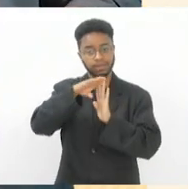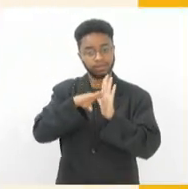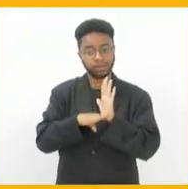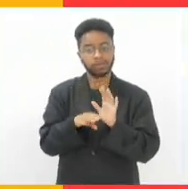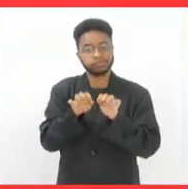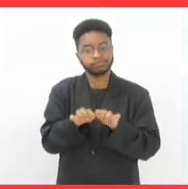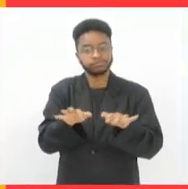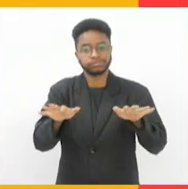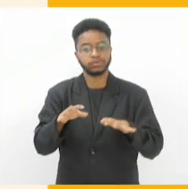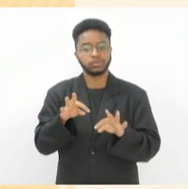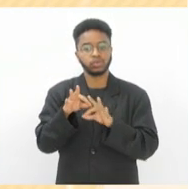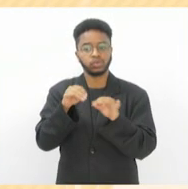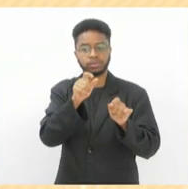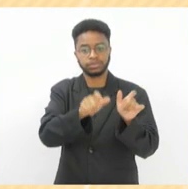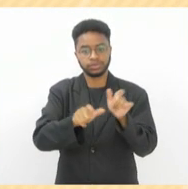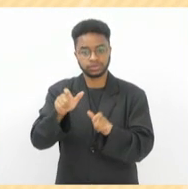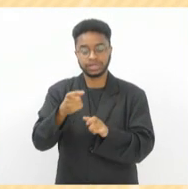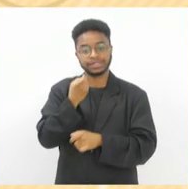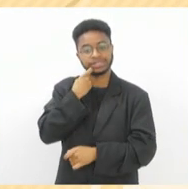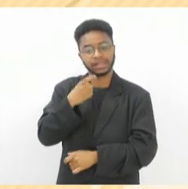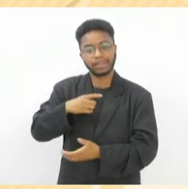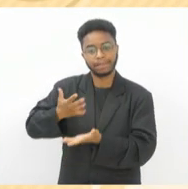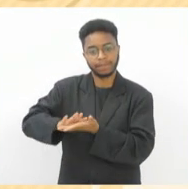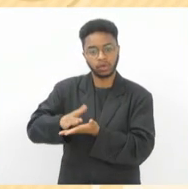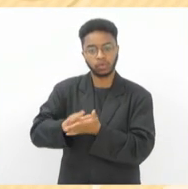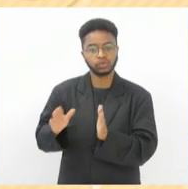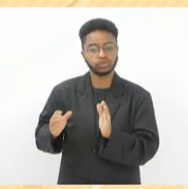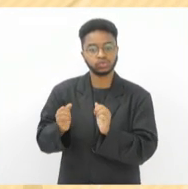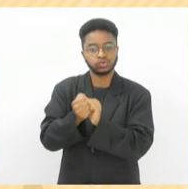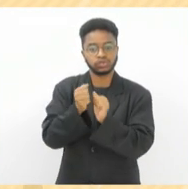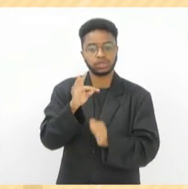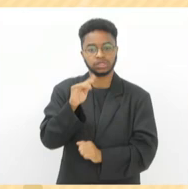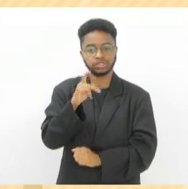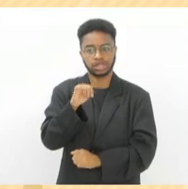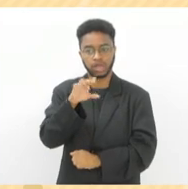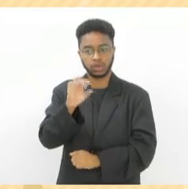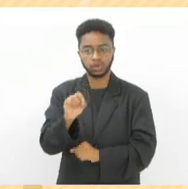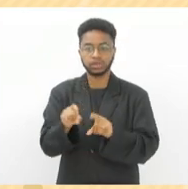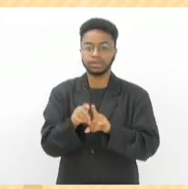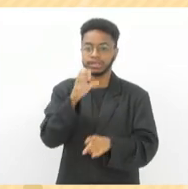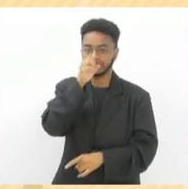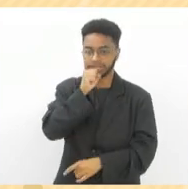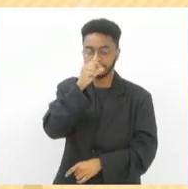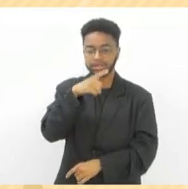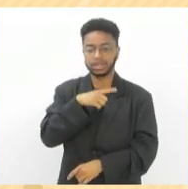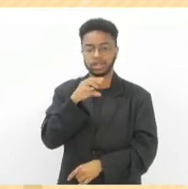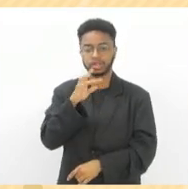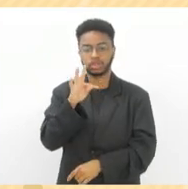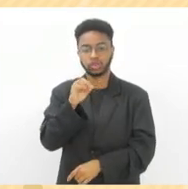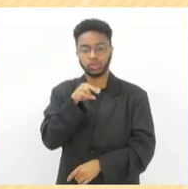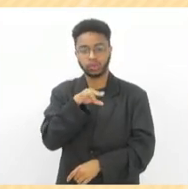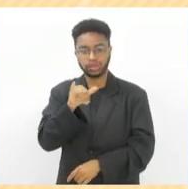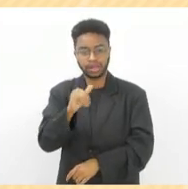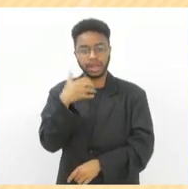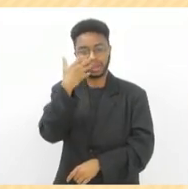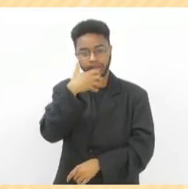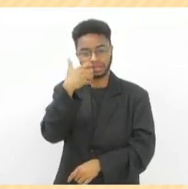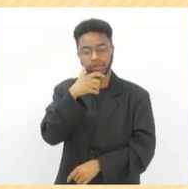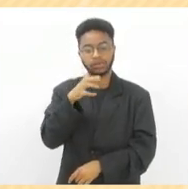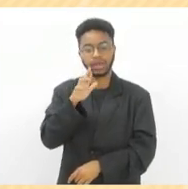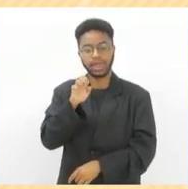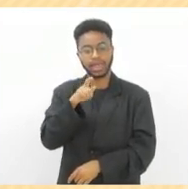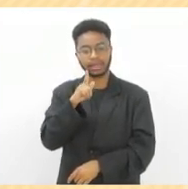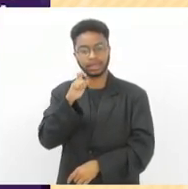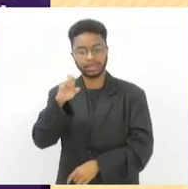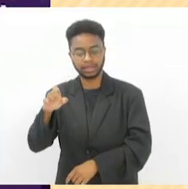todos os gostos. Na sexta tem pagode com Thiago Martins e no sábado é a vez de Tony Garrido cantando muito reggae e